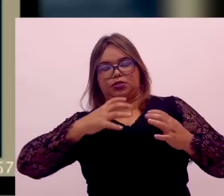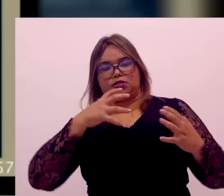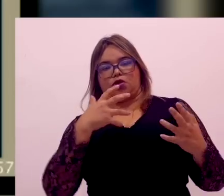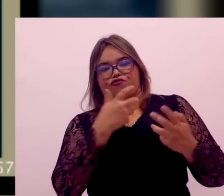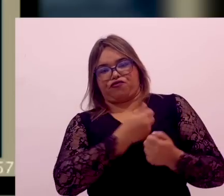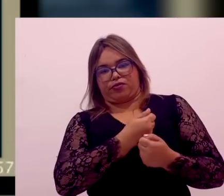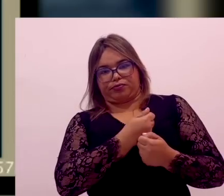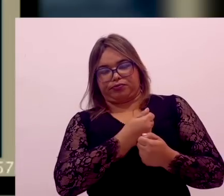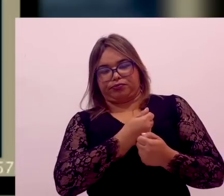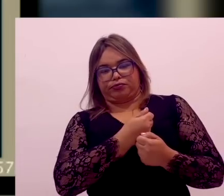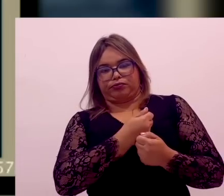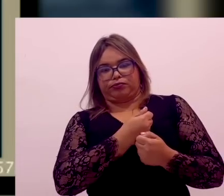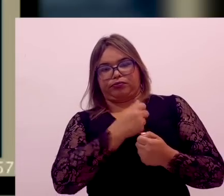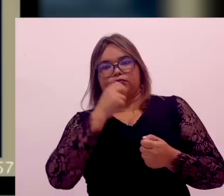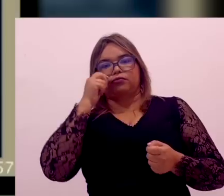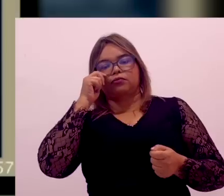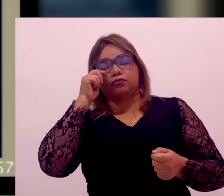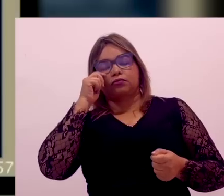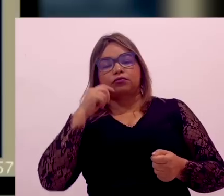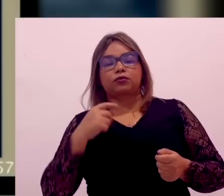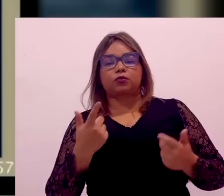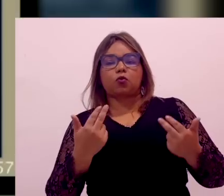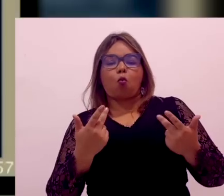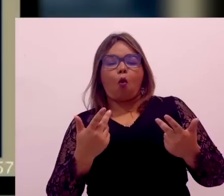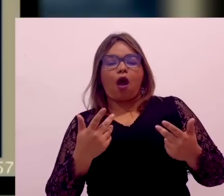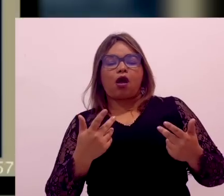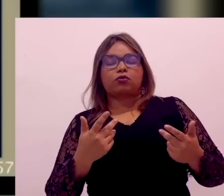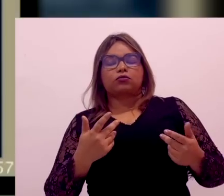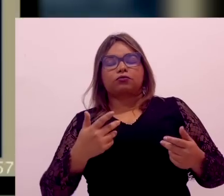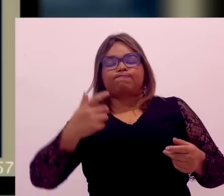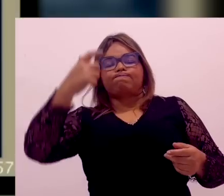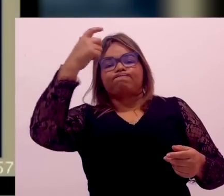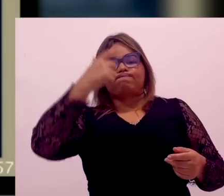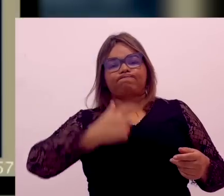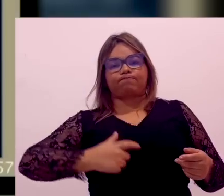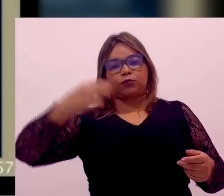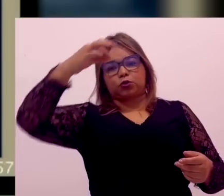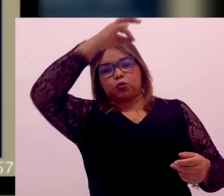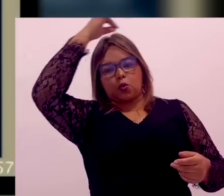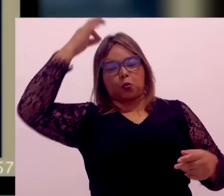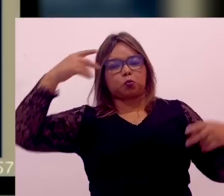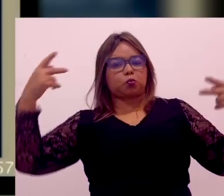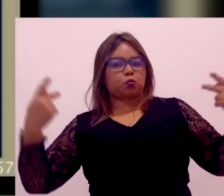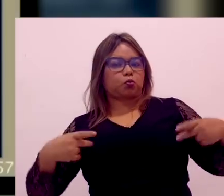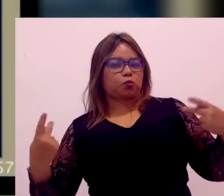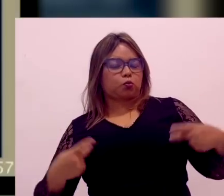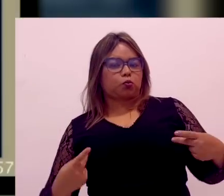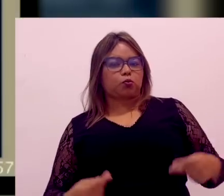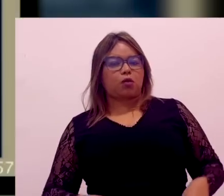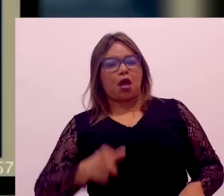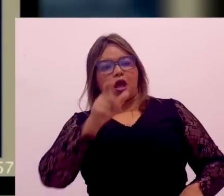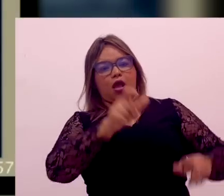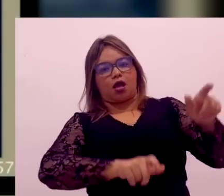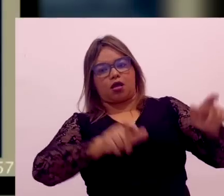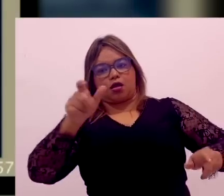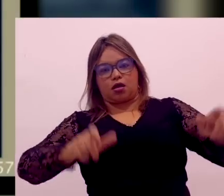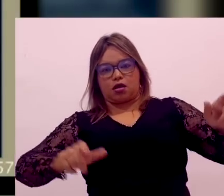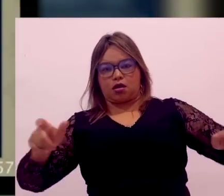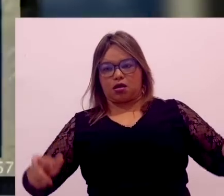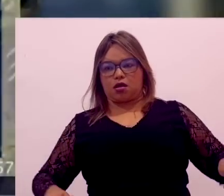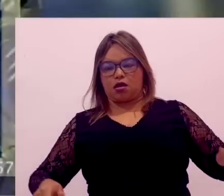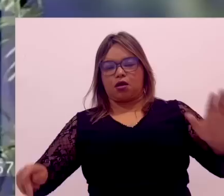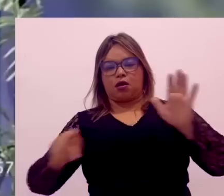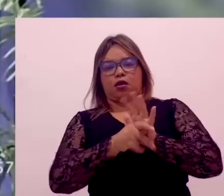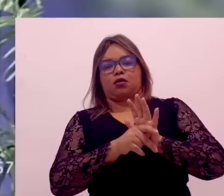do seu próprio modo. Todo homem, em sua essência, é seu próprio Salvador e Redentor, pois se ele não conseguir se salvar, ele